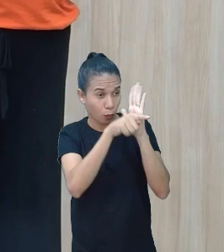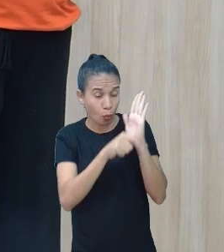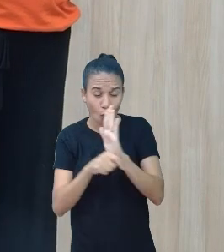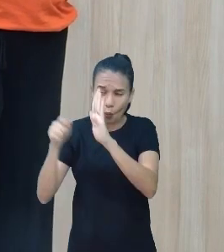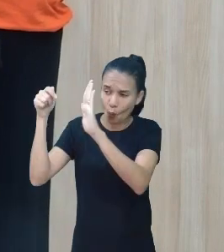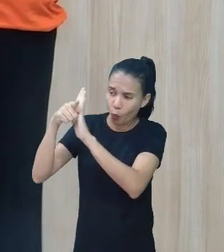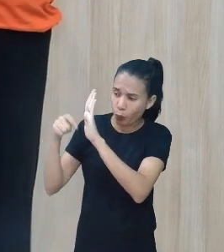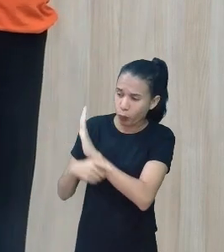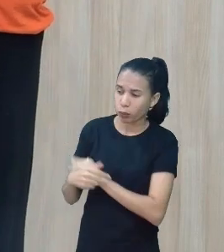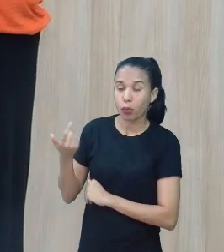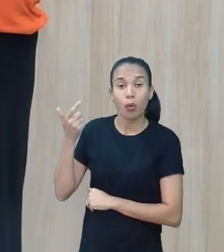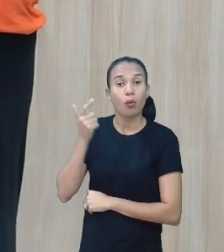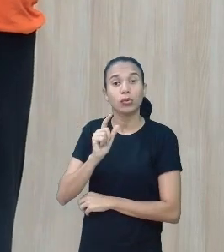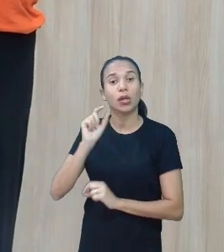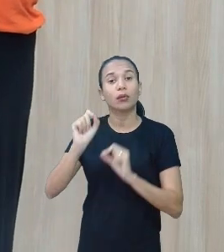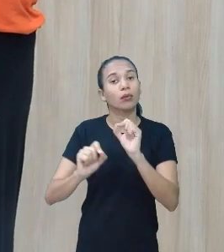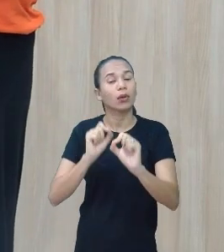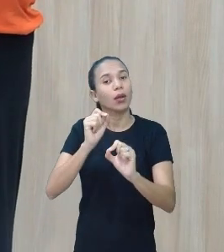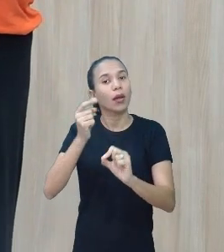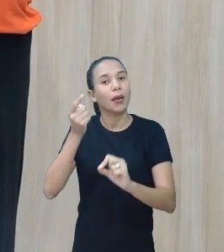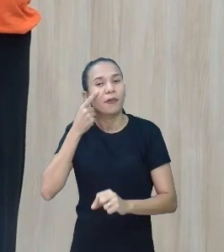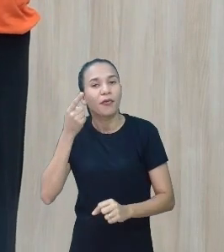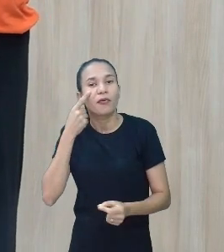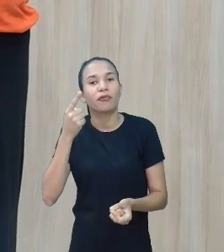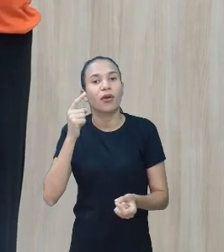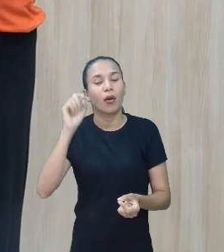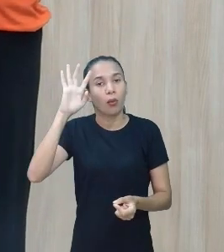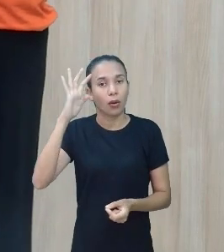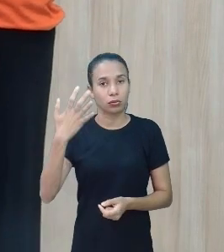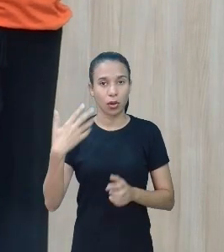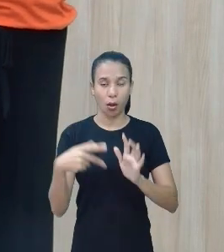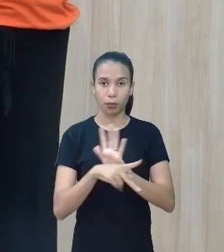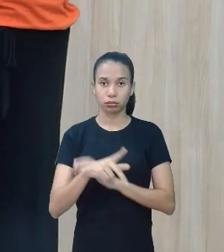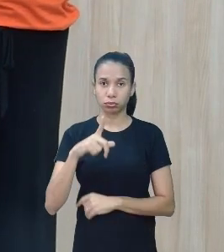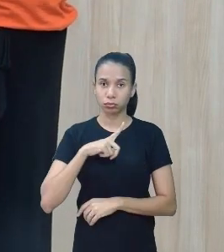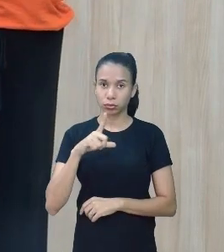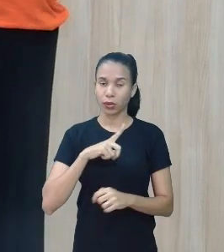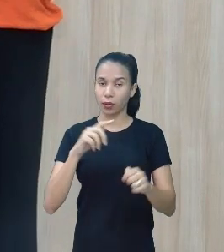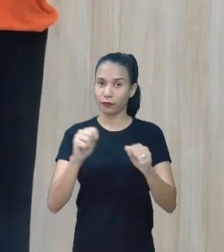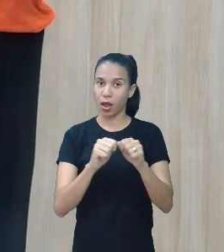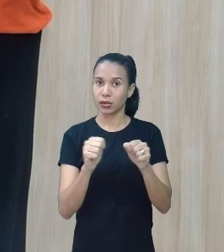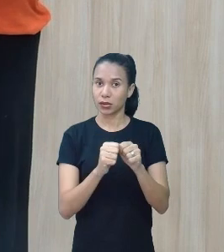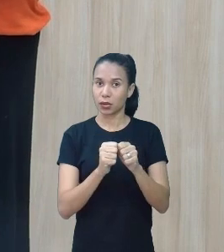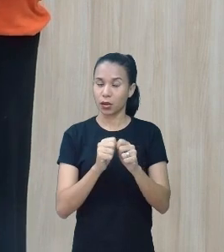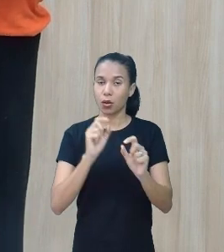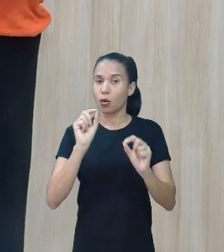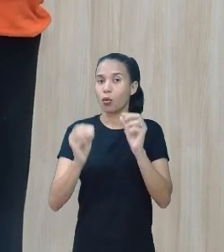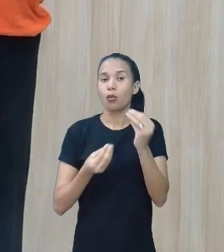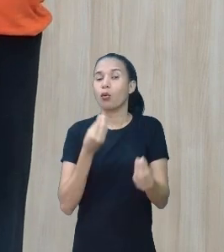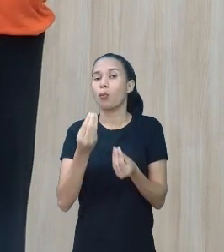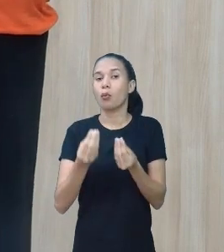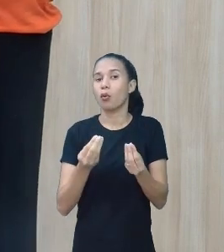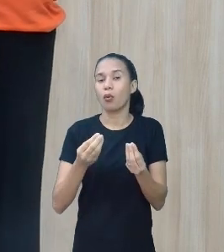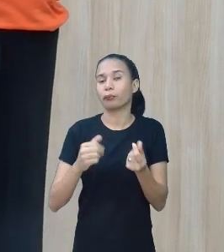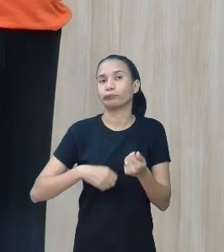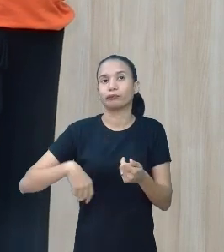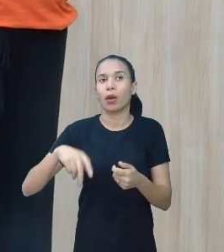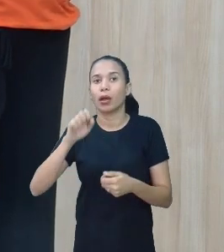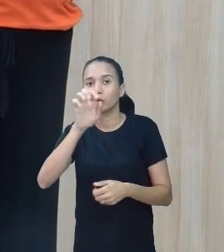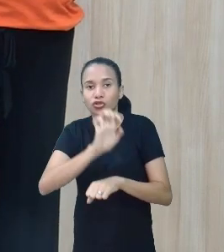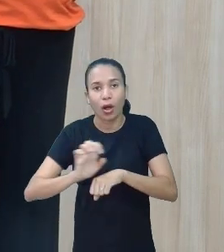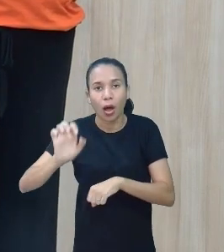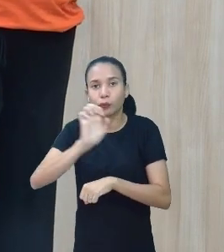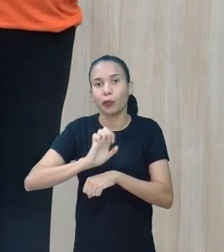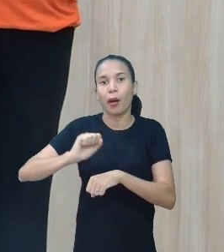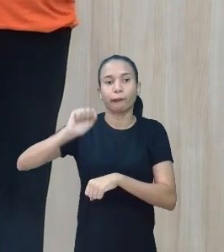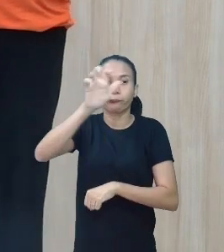que nós podemos ver um pouco do resultado do que está sendo feito em redes, nas redes municipais,